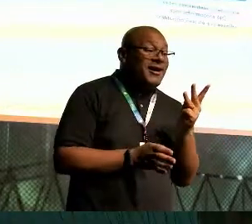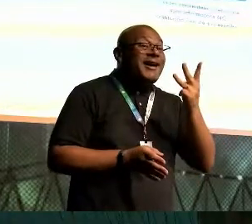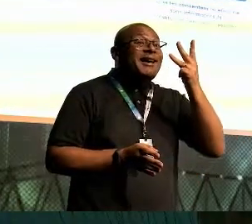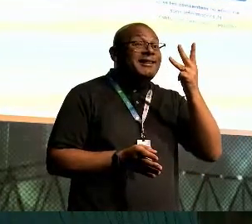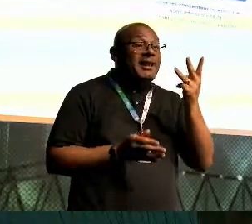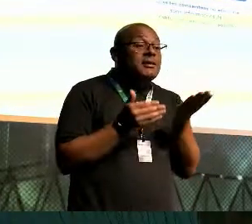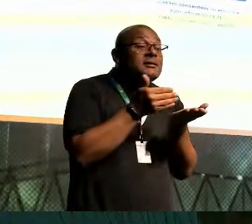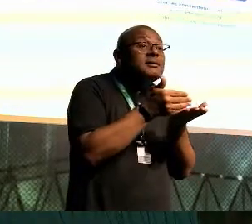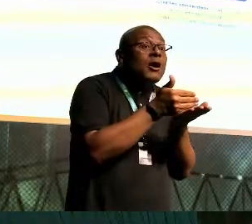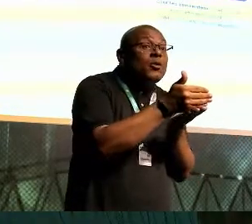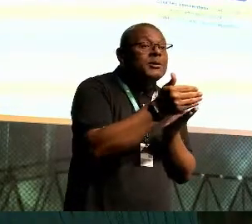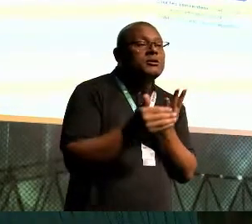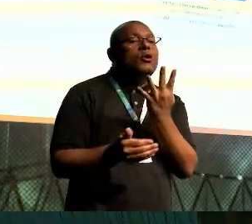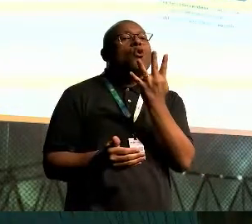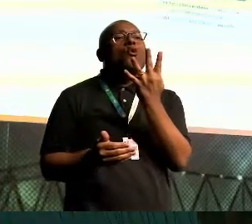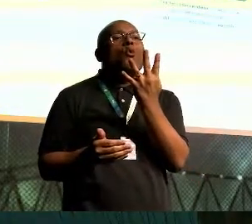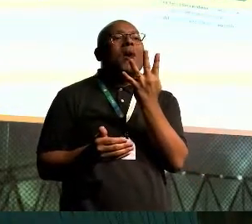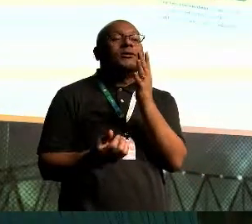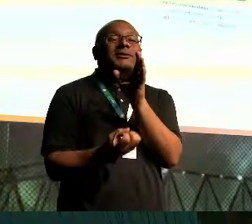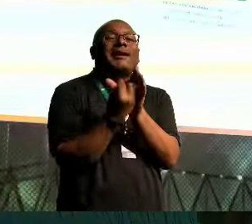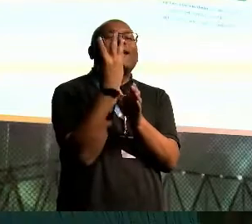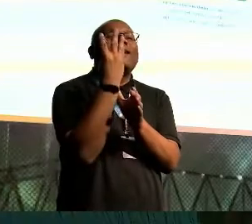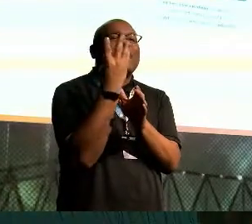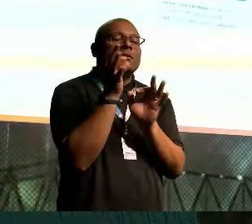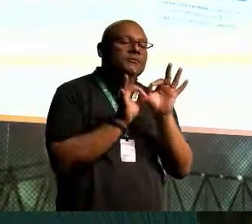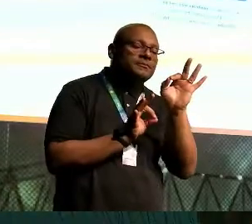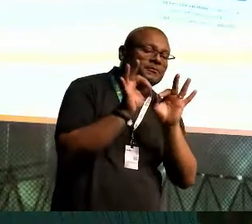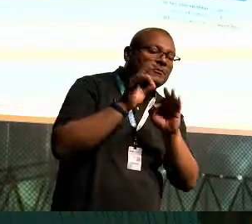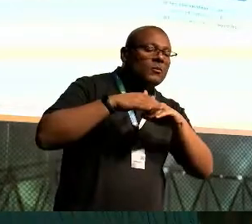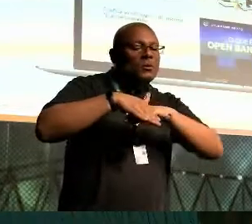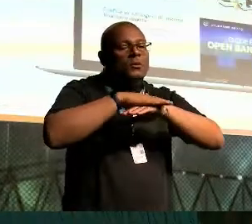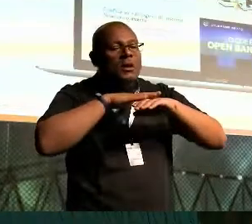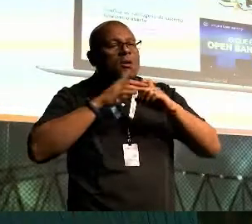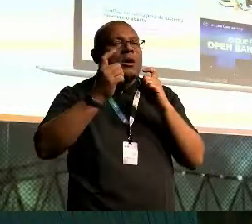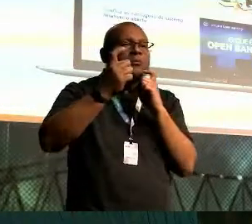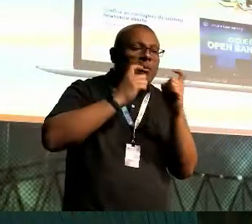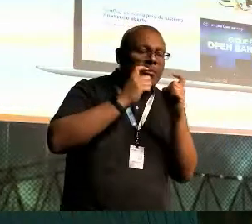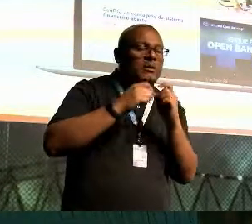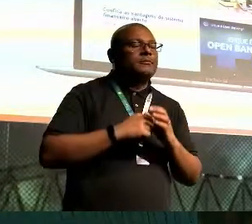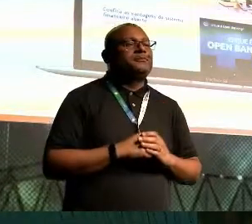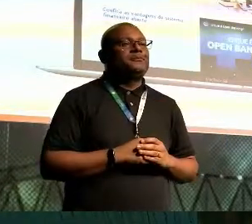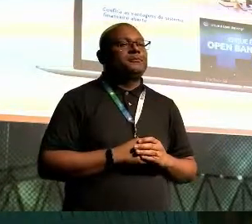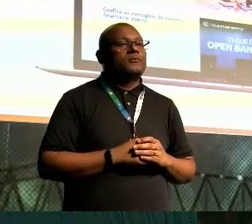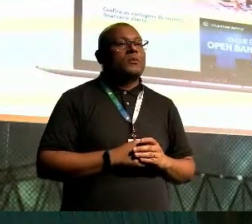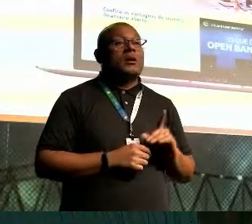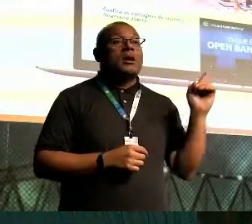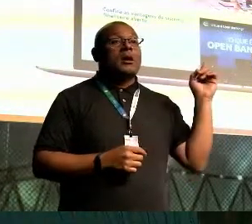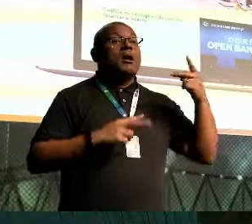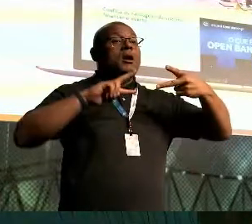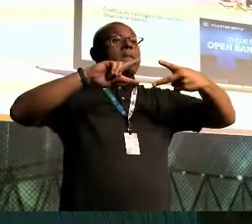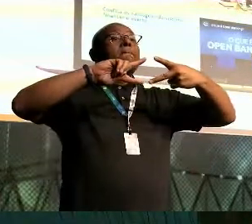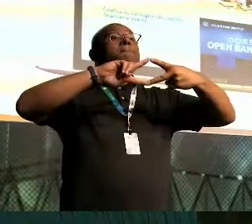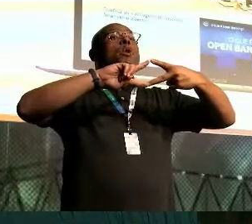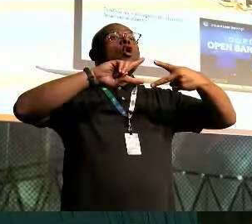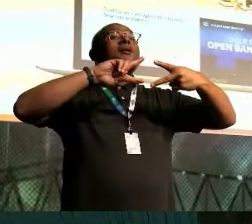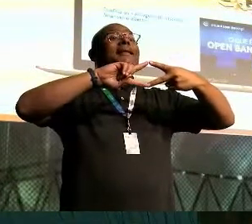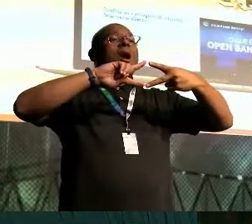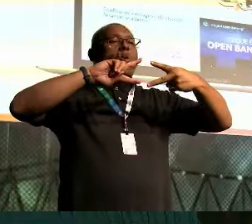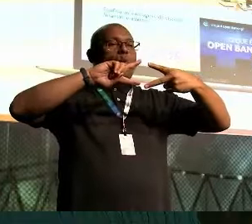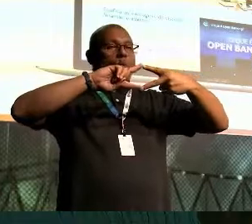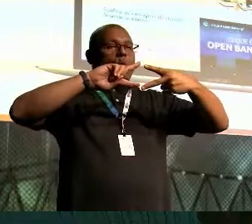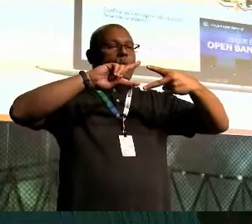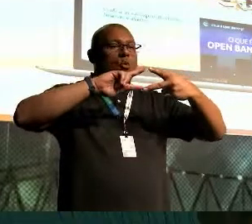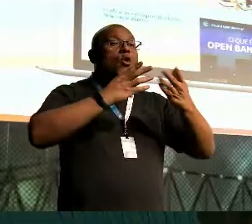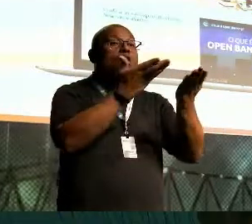no mercado, e o 4 ainda está em desenvolvimento na parte da convenção. Aqui é o portal, como eu falei, eu também cuido do portal,